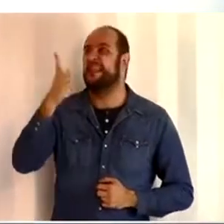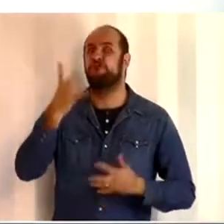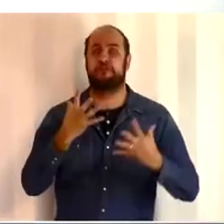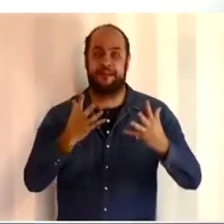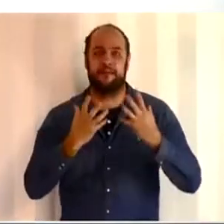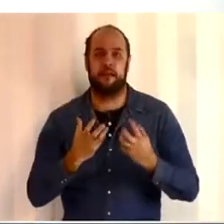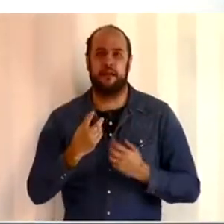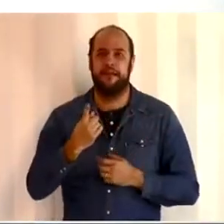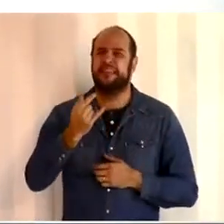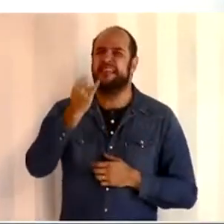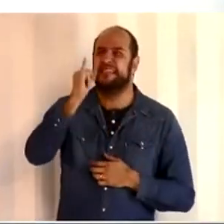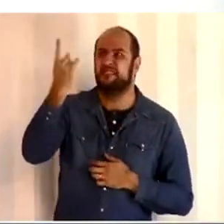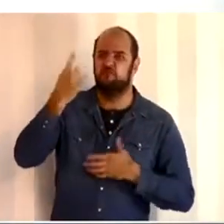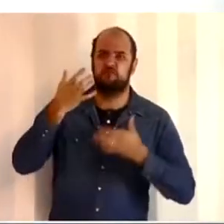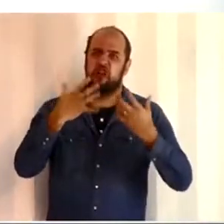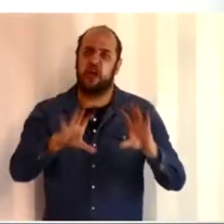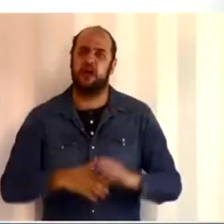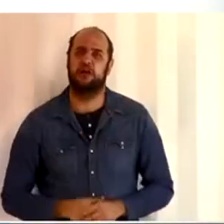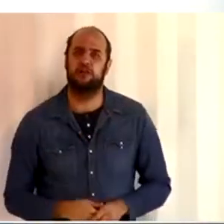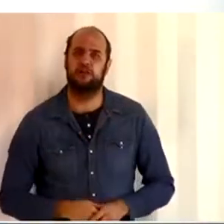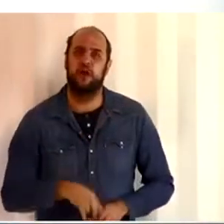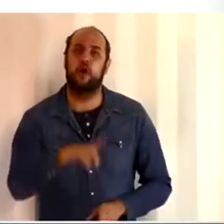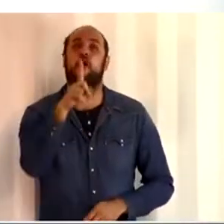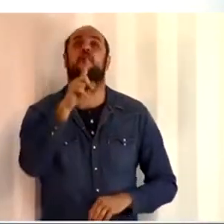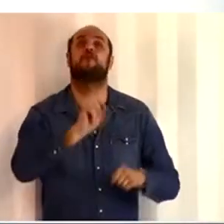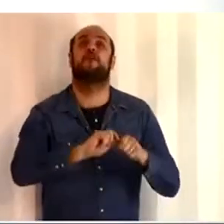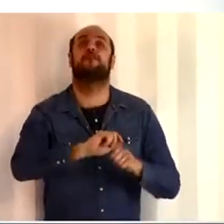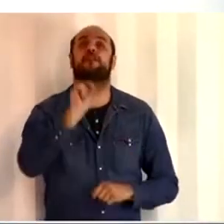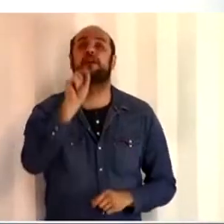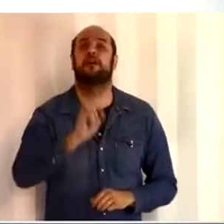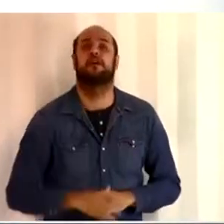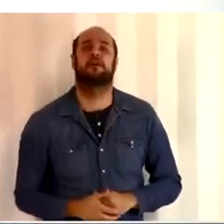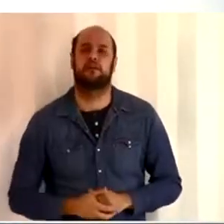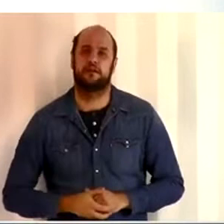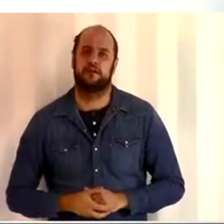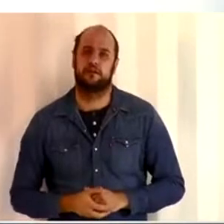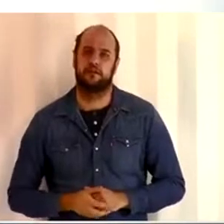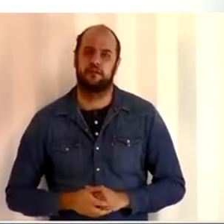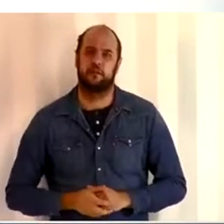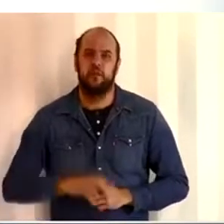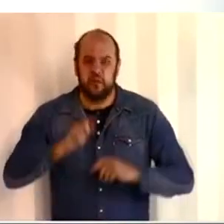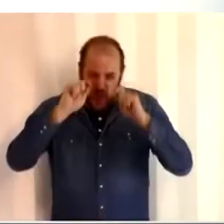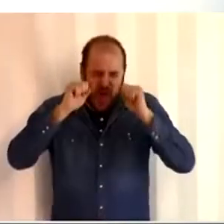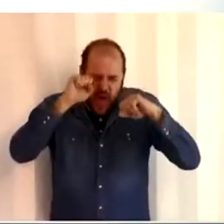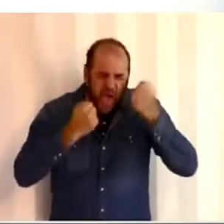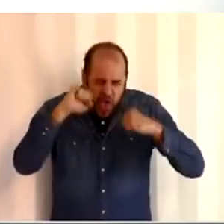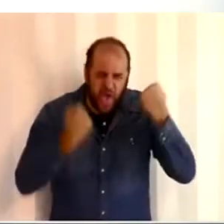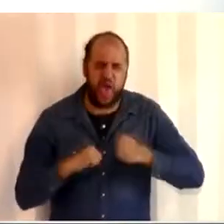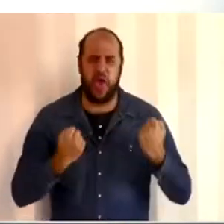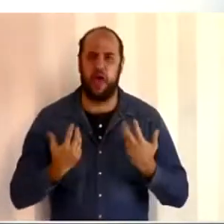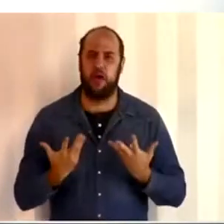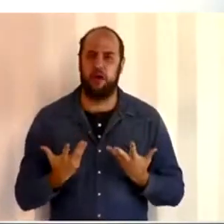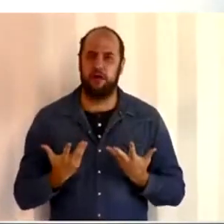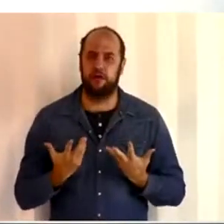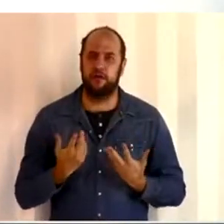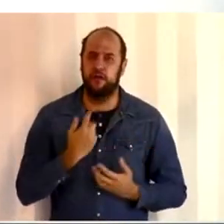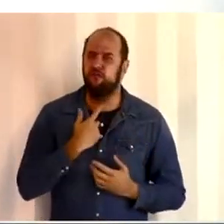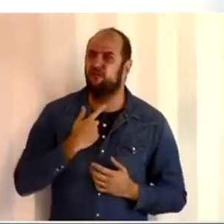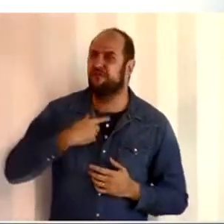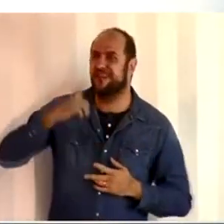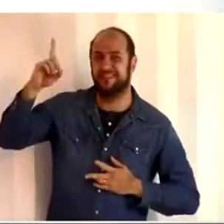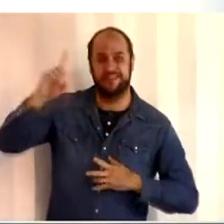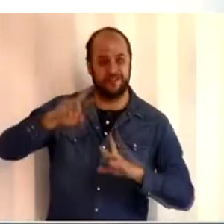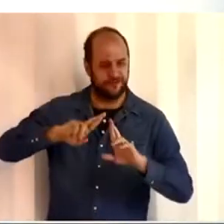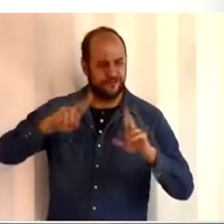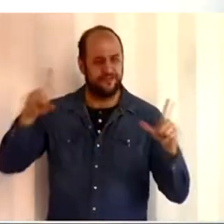arrancar os cabelos? Você vai se jogar no chão como uma criança mimada? E se a vontade de Deus for outra? Você